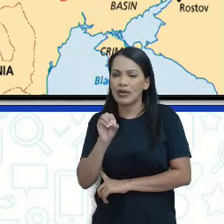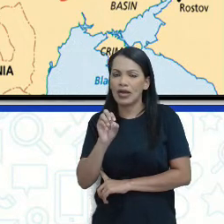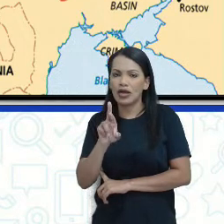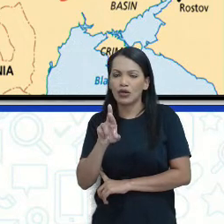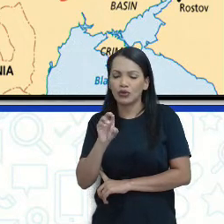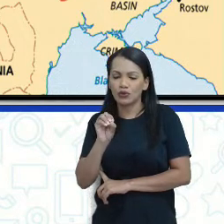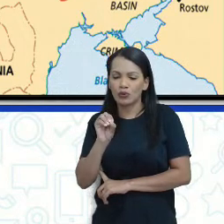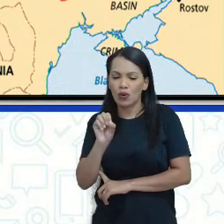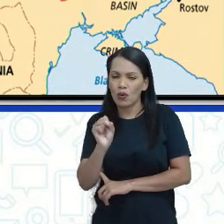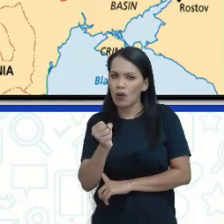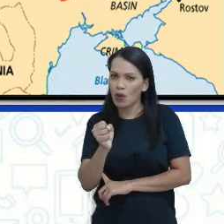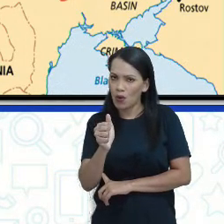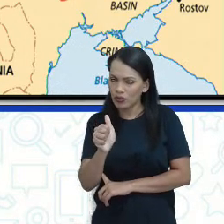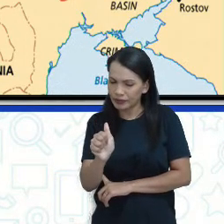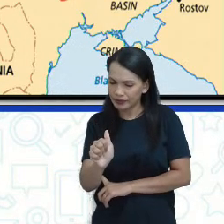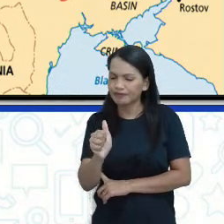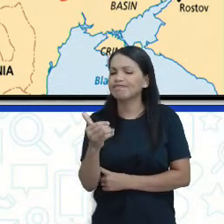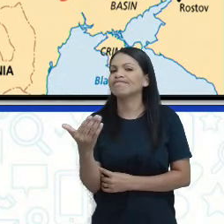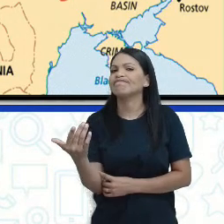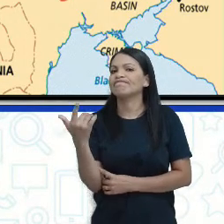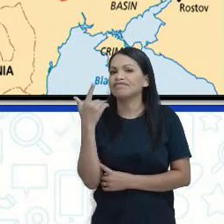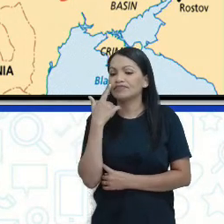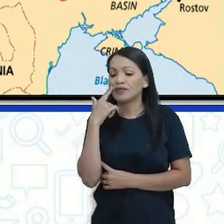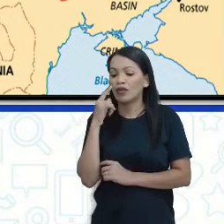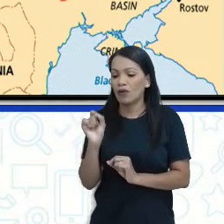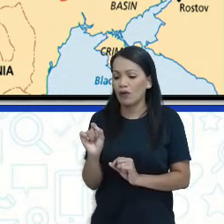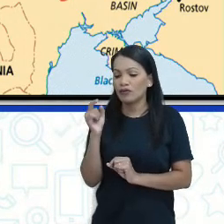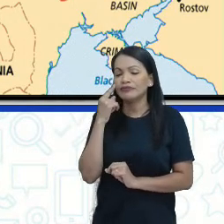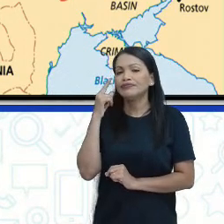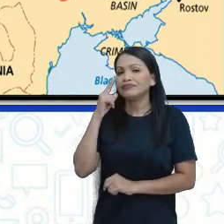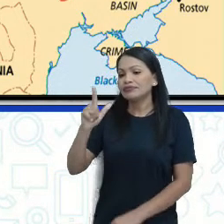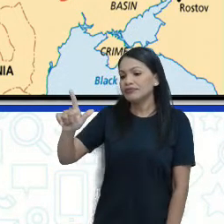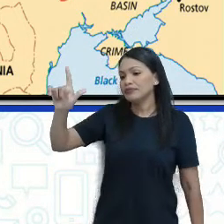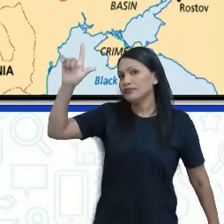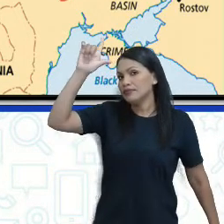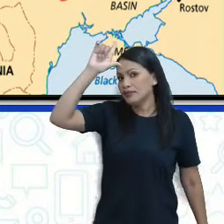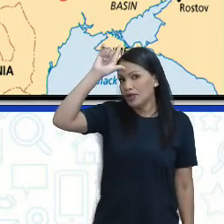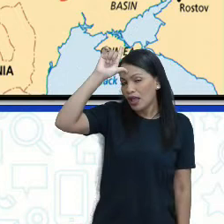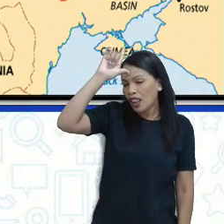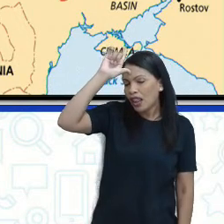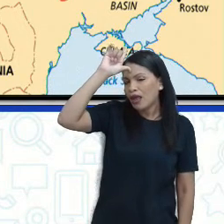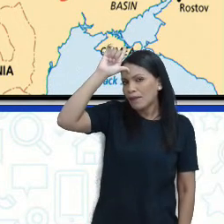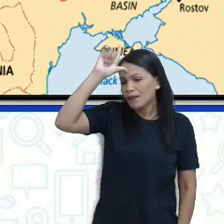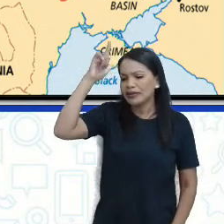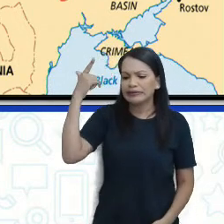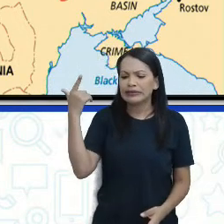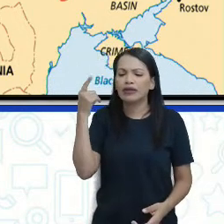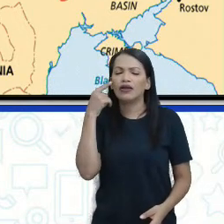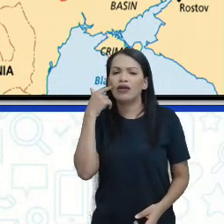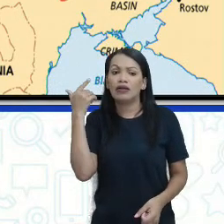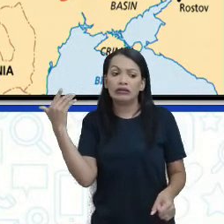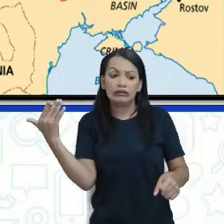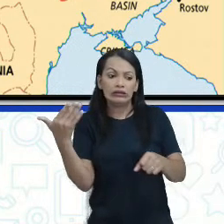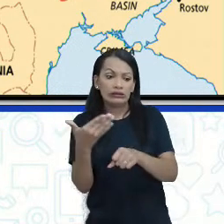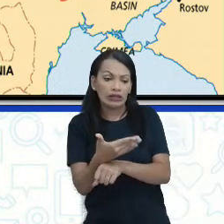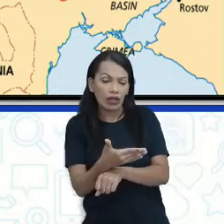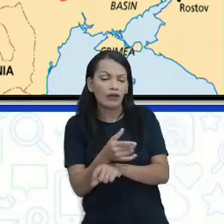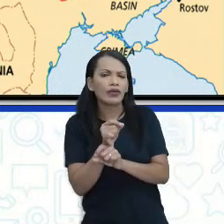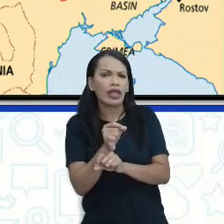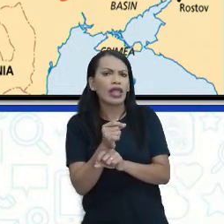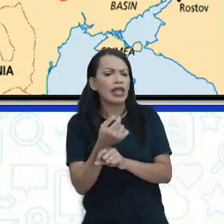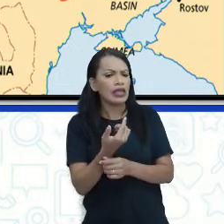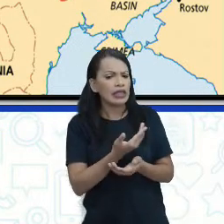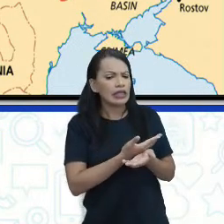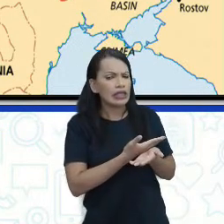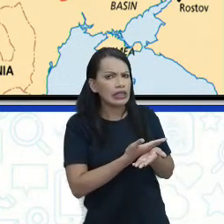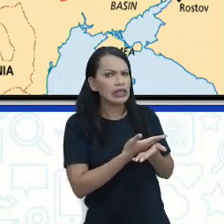Alemanha ela rompe aí, ó, como eu falei, o tratado, o Pacto Ribbentrop-Molotov, dá início à invasão da União Soviética em 22 de